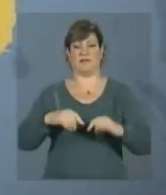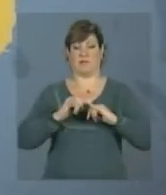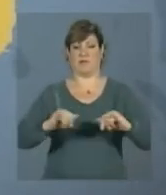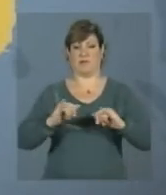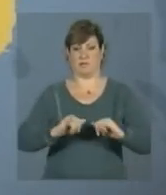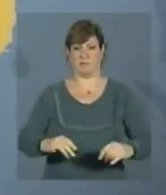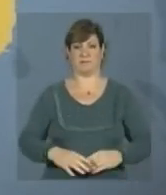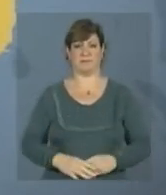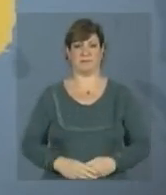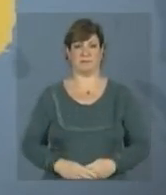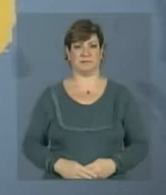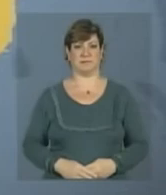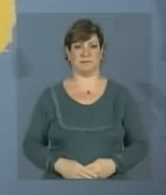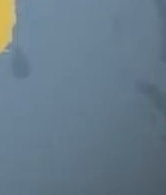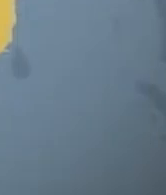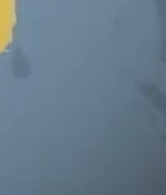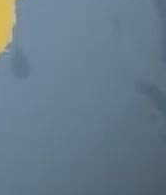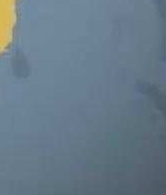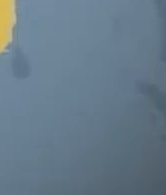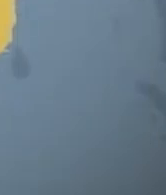NBR, a TV do Governo Federal.